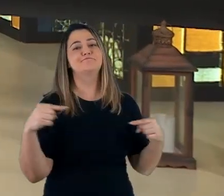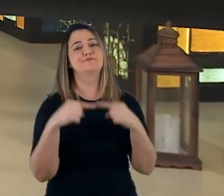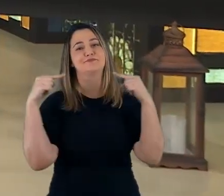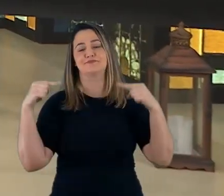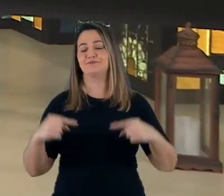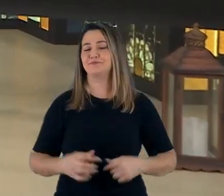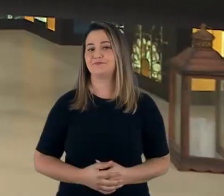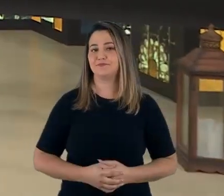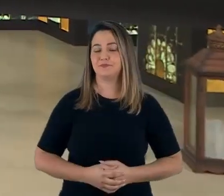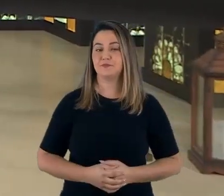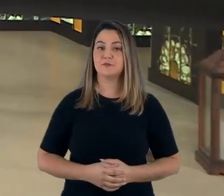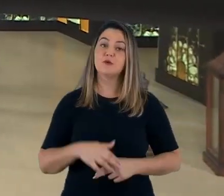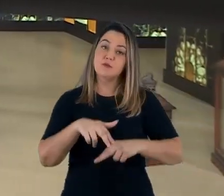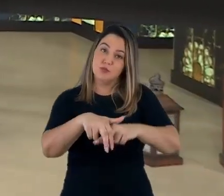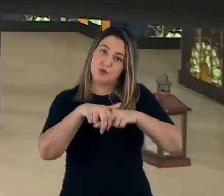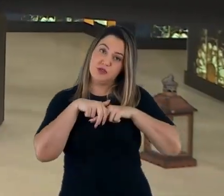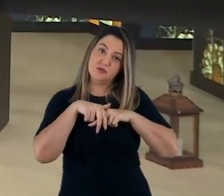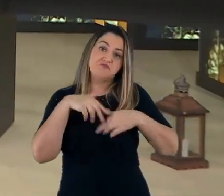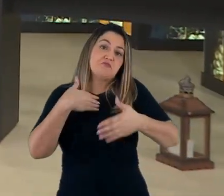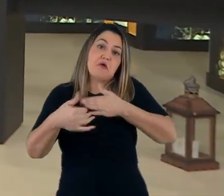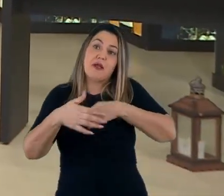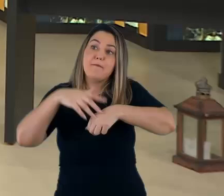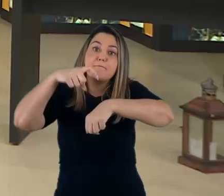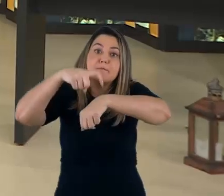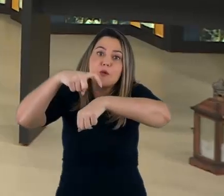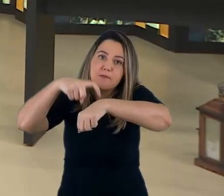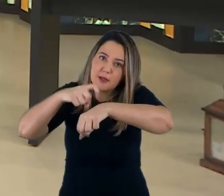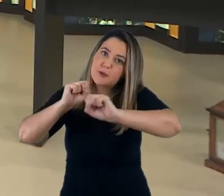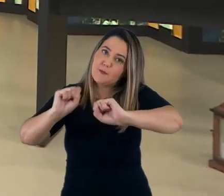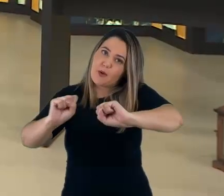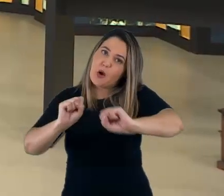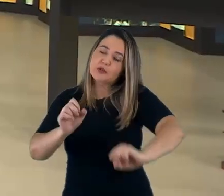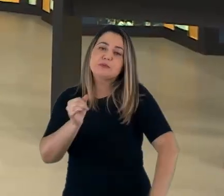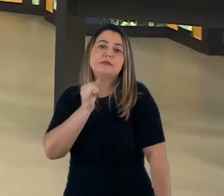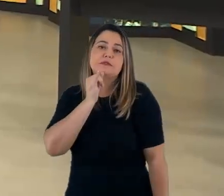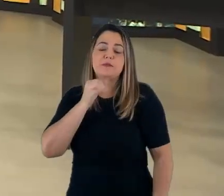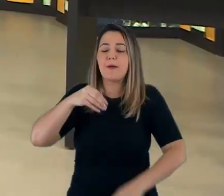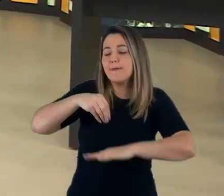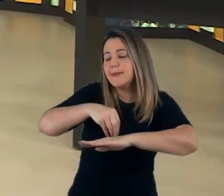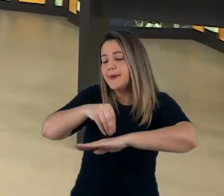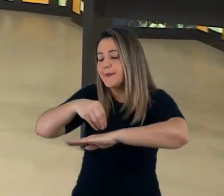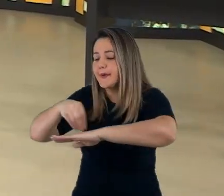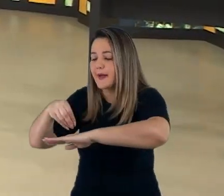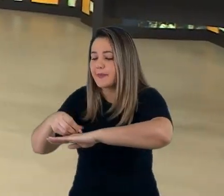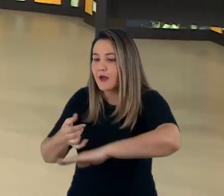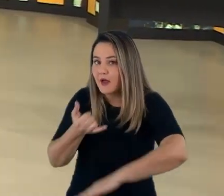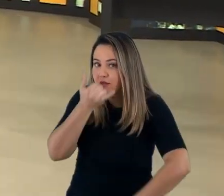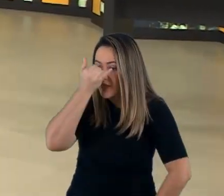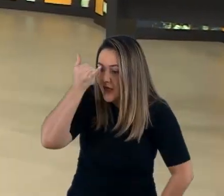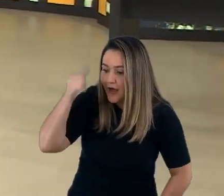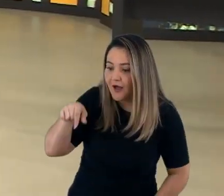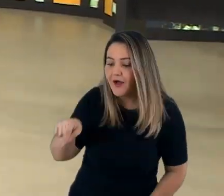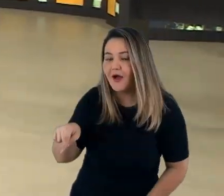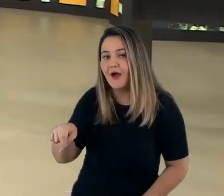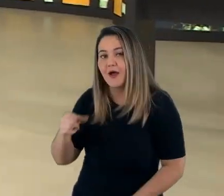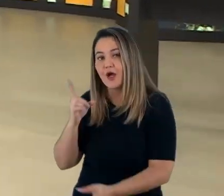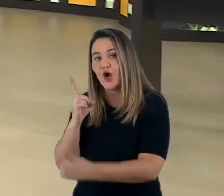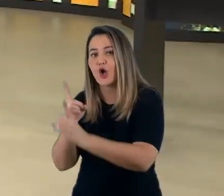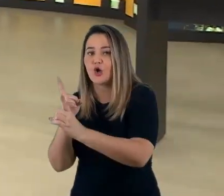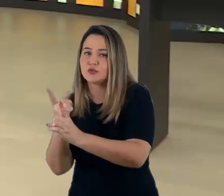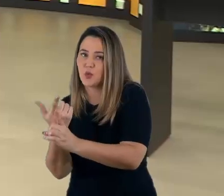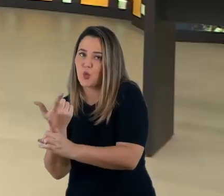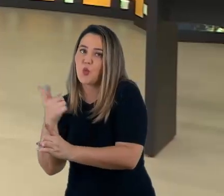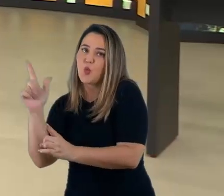a qualquer momento, talvez novamente de maneira acidental, numa escavação ainda em andamento, é possível que